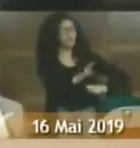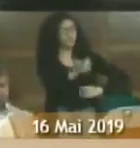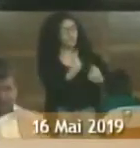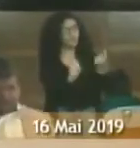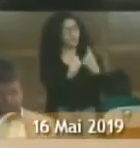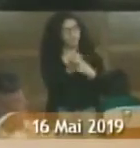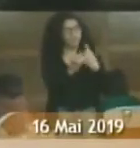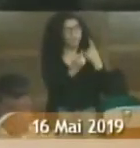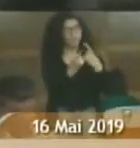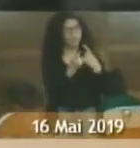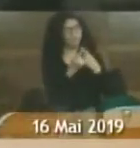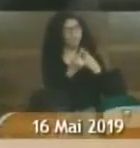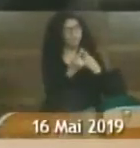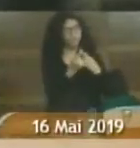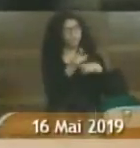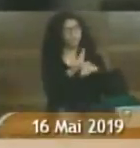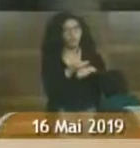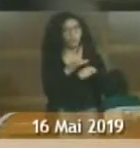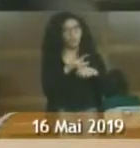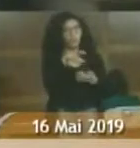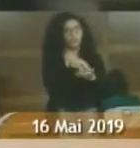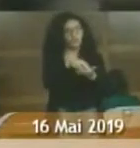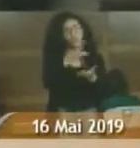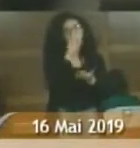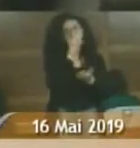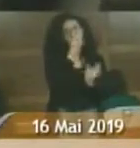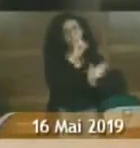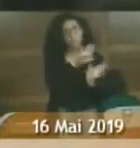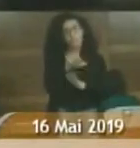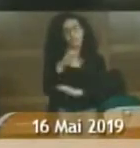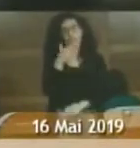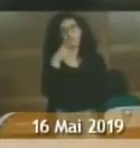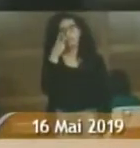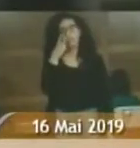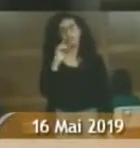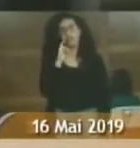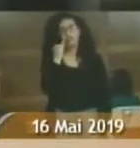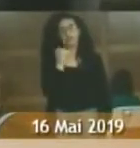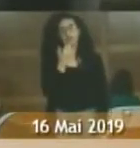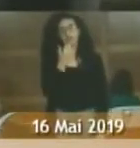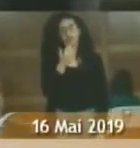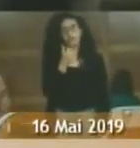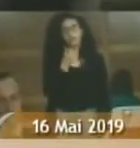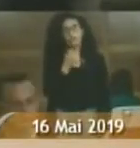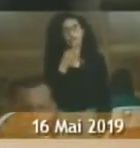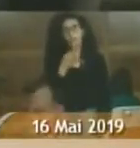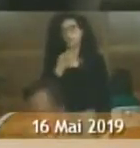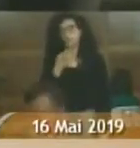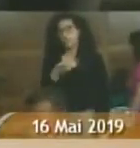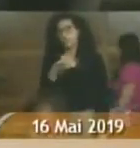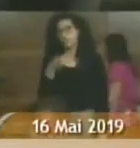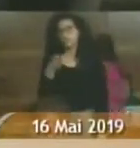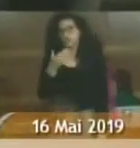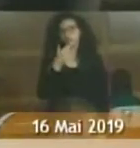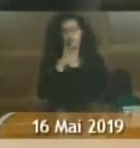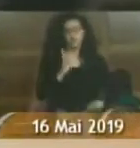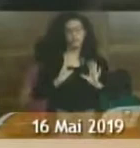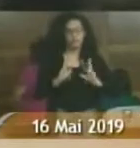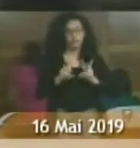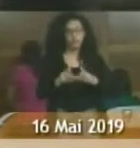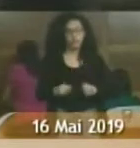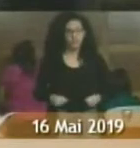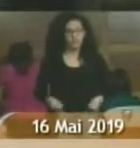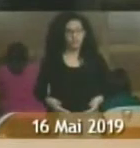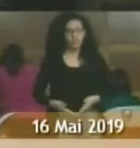Centro. Matérias da vereadora Jane Veiga. Indicação número 1403, indicando ao prefeito municipal a drenagem da Alameda